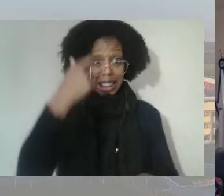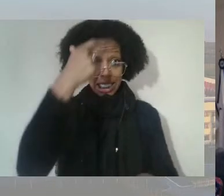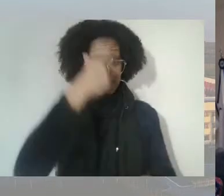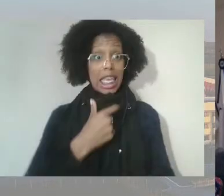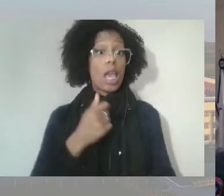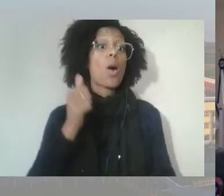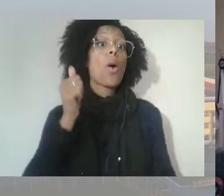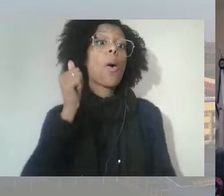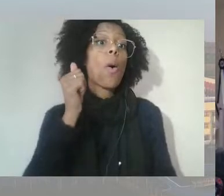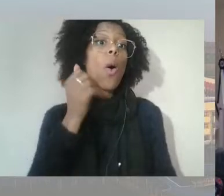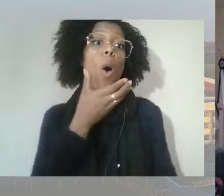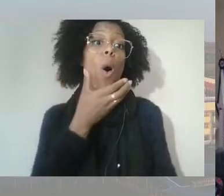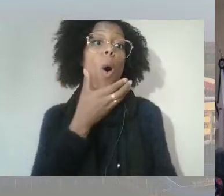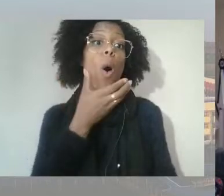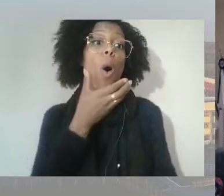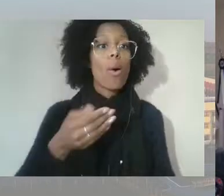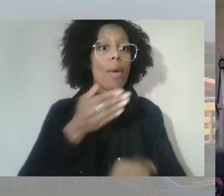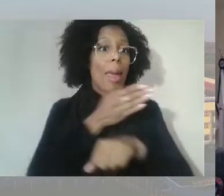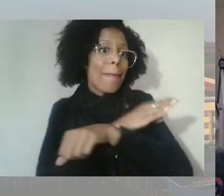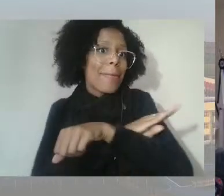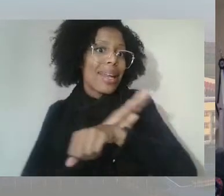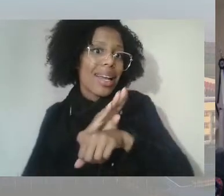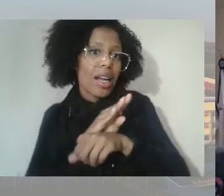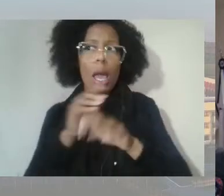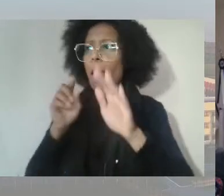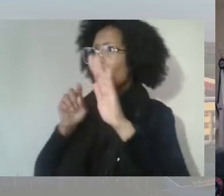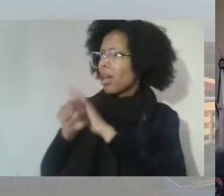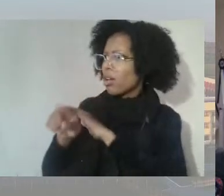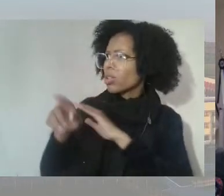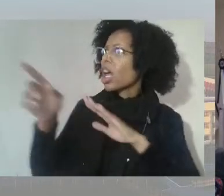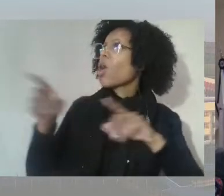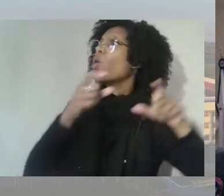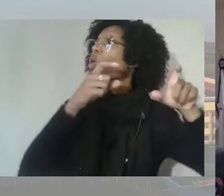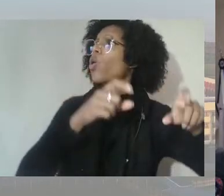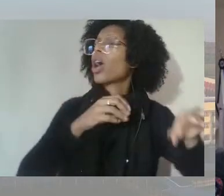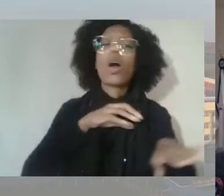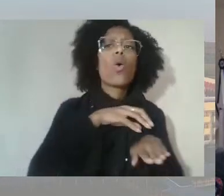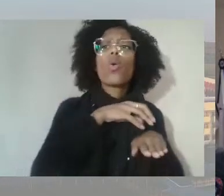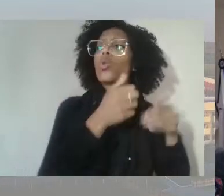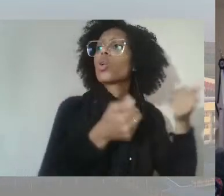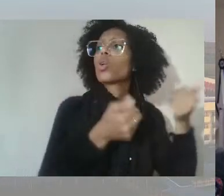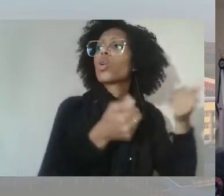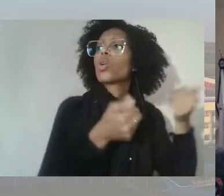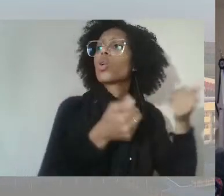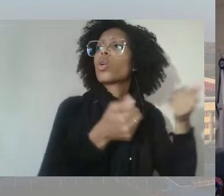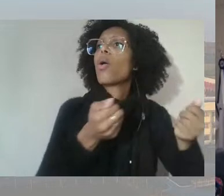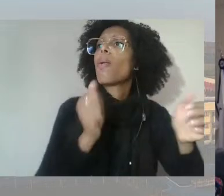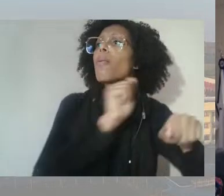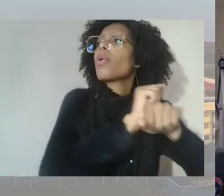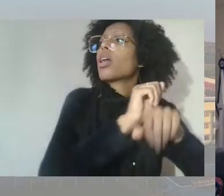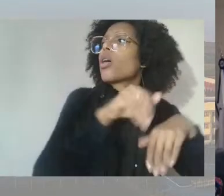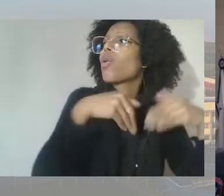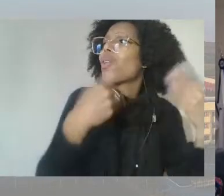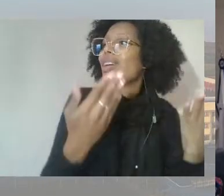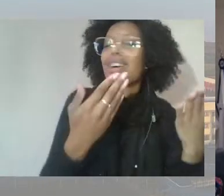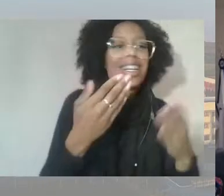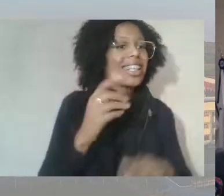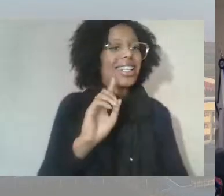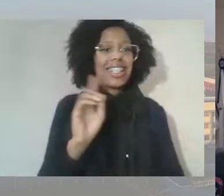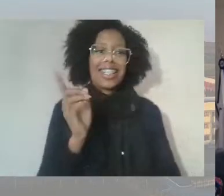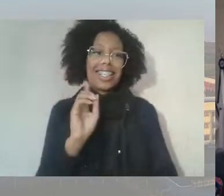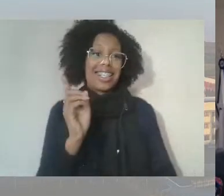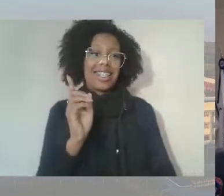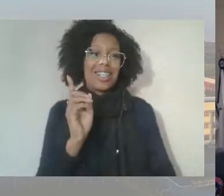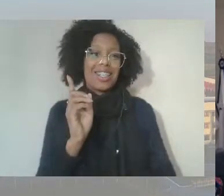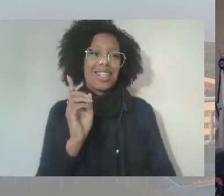me faria uma pergunta. O senhor sabe onde é que é o estacionamento? Onde é que... É essa sutileza que é o racismo estrutural.